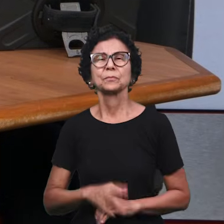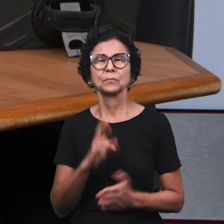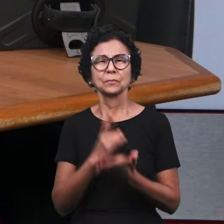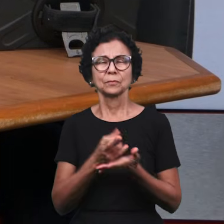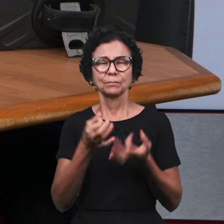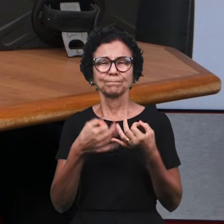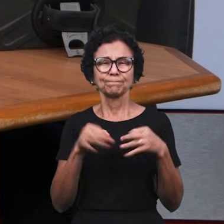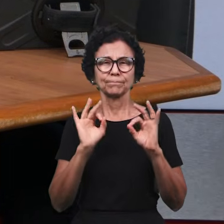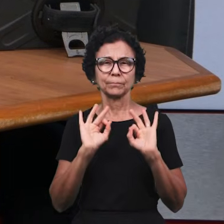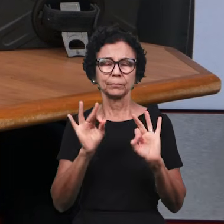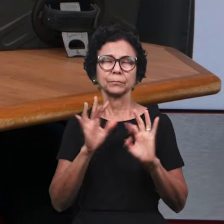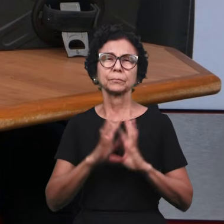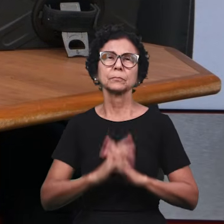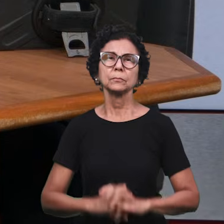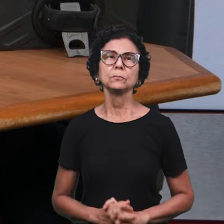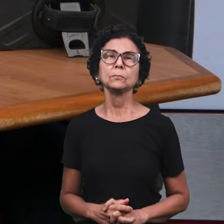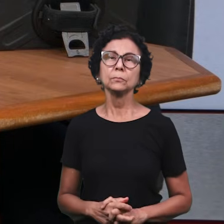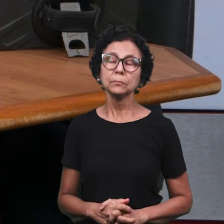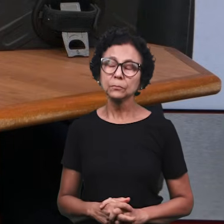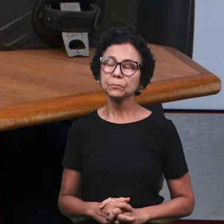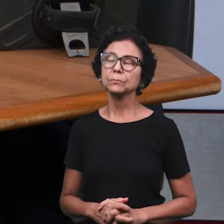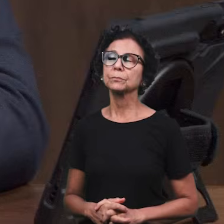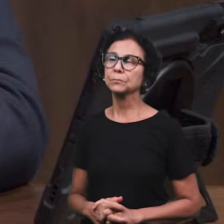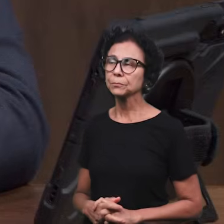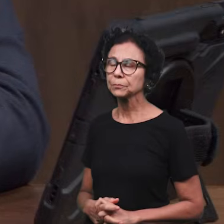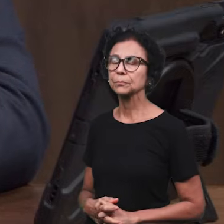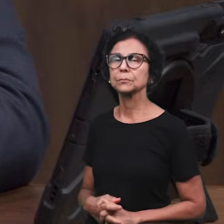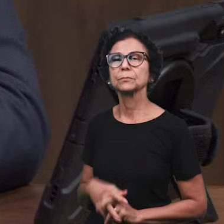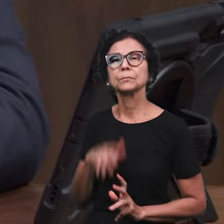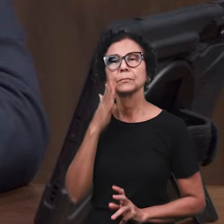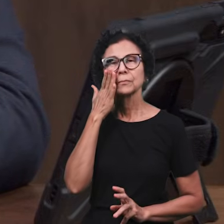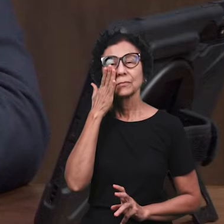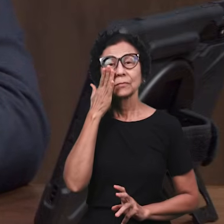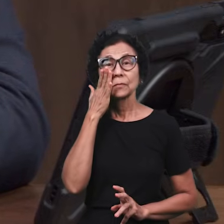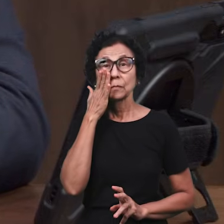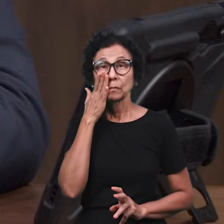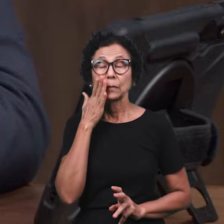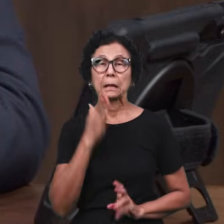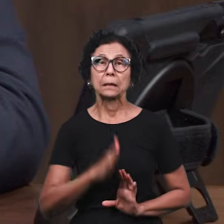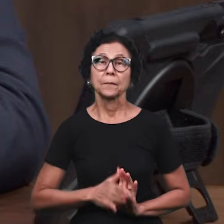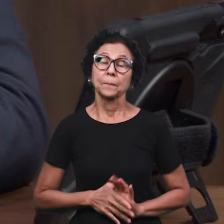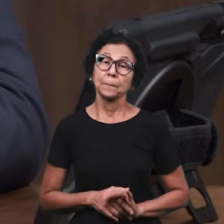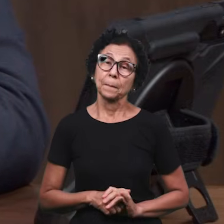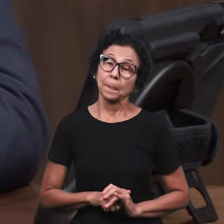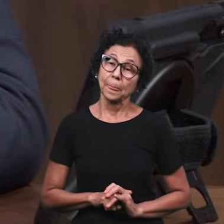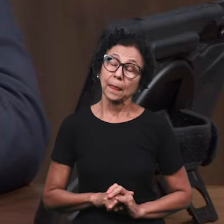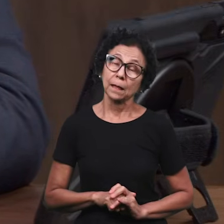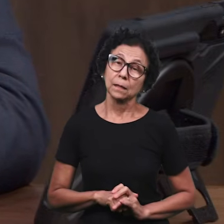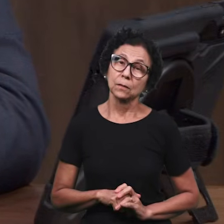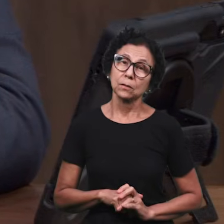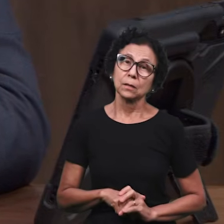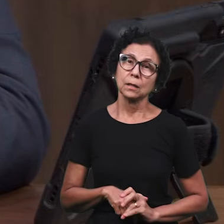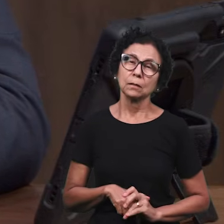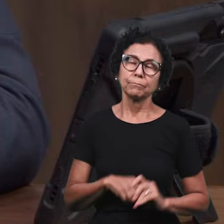Isso é fundamental. A gente só trata aquilo que a gente dá o diagnóstico, né?